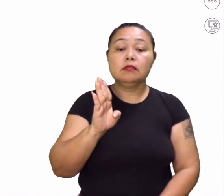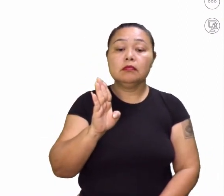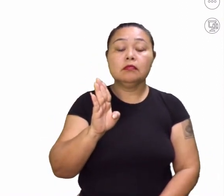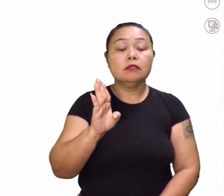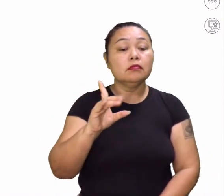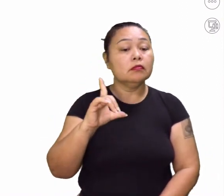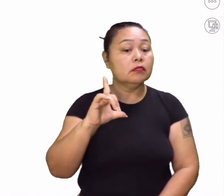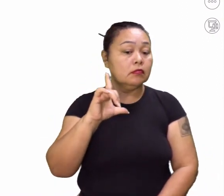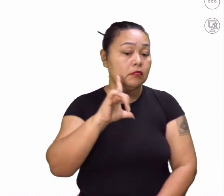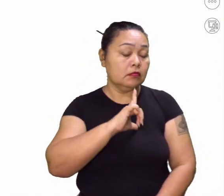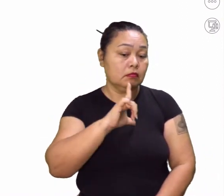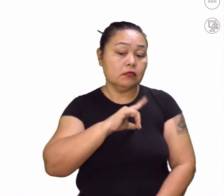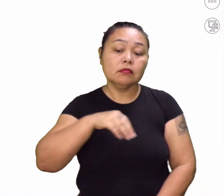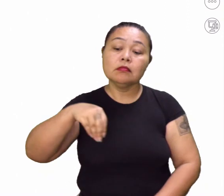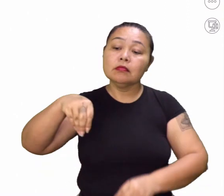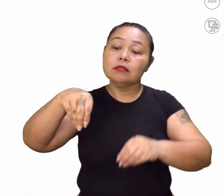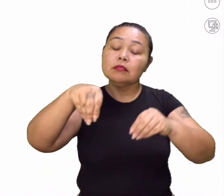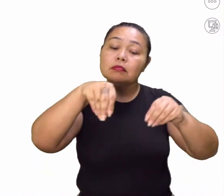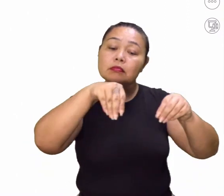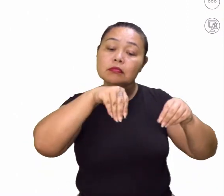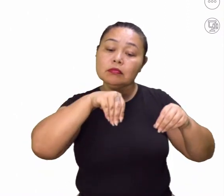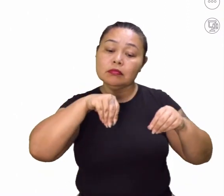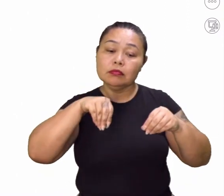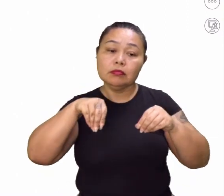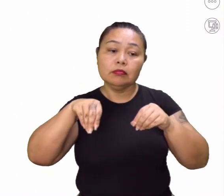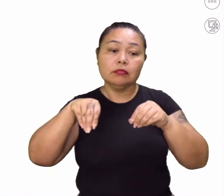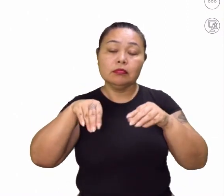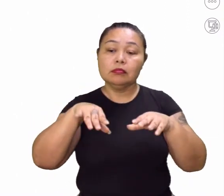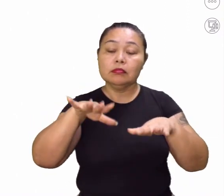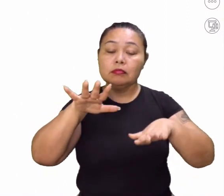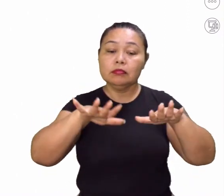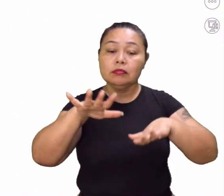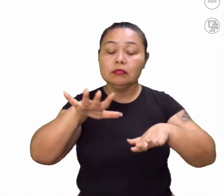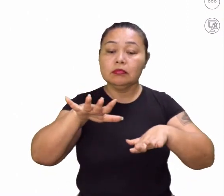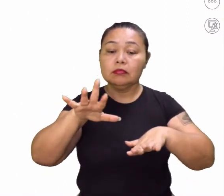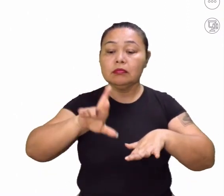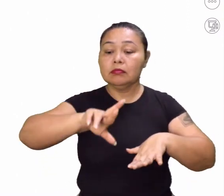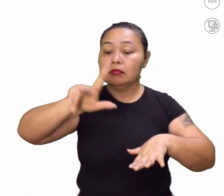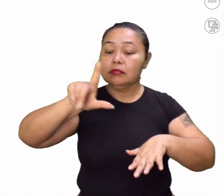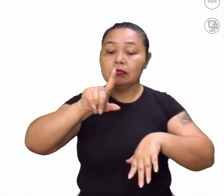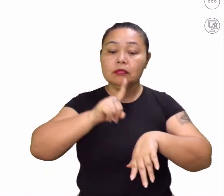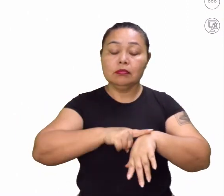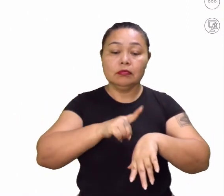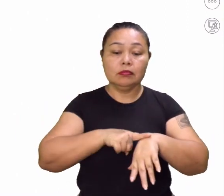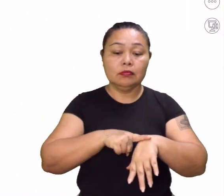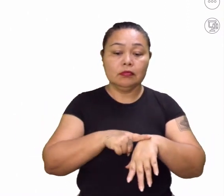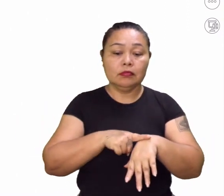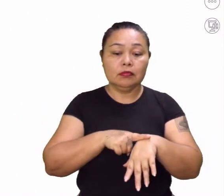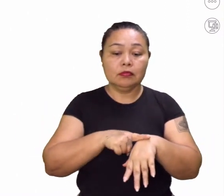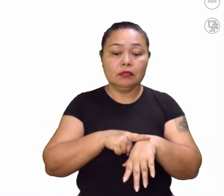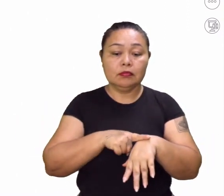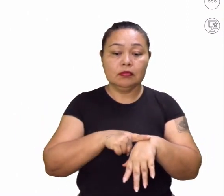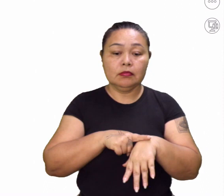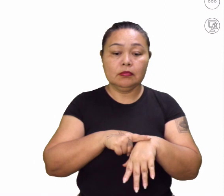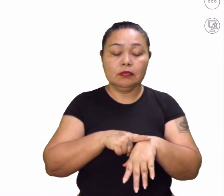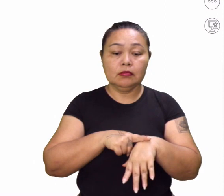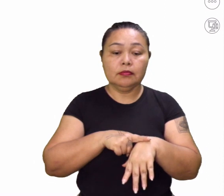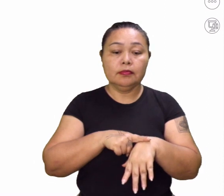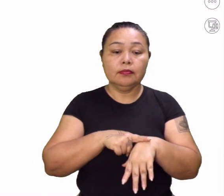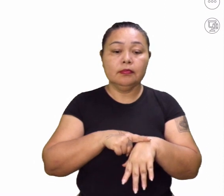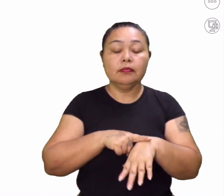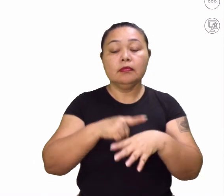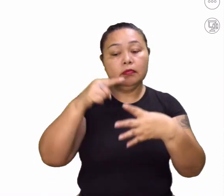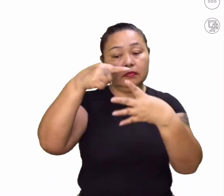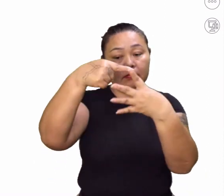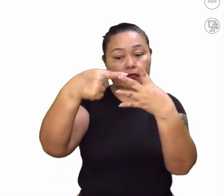ele tem aí no seu território os seguintes fuso horários. Vamos analisar. Olha só,